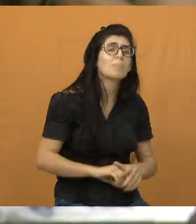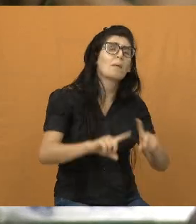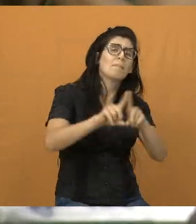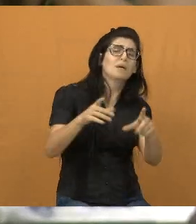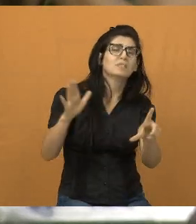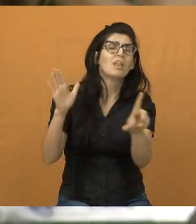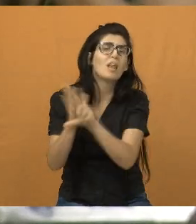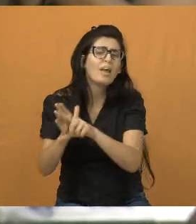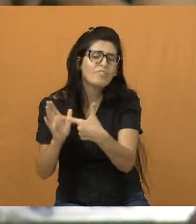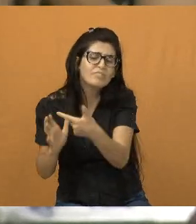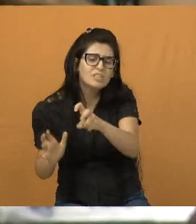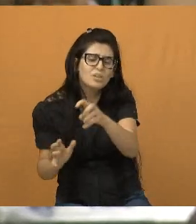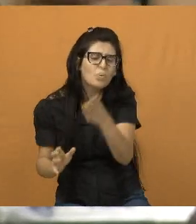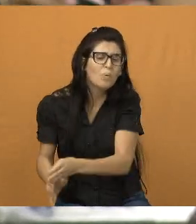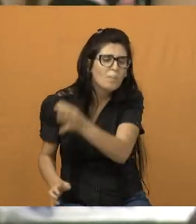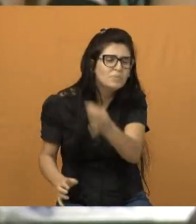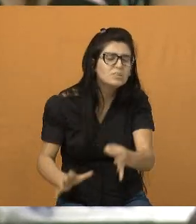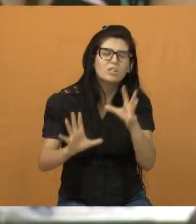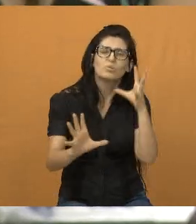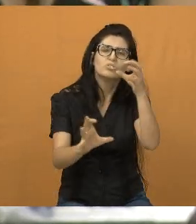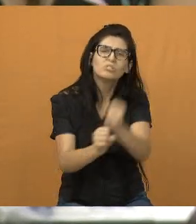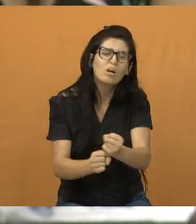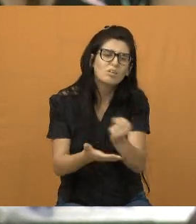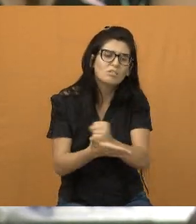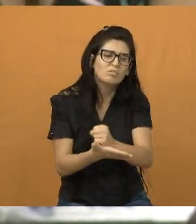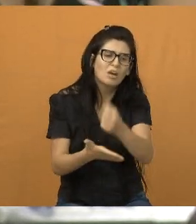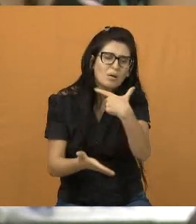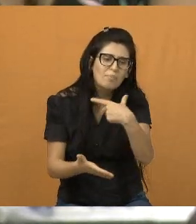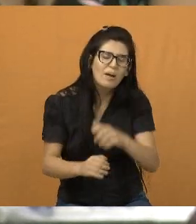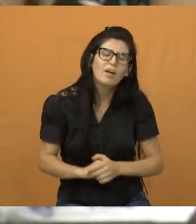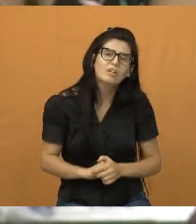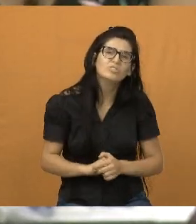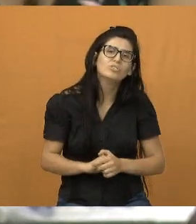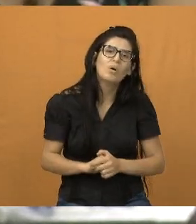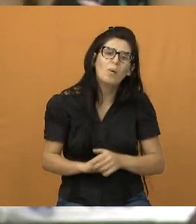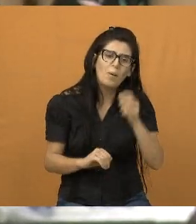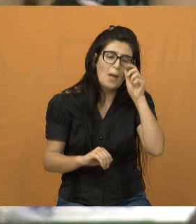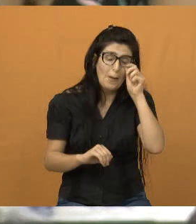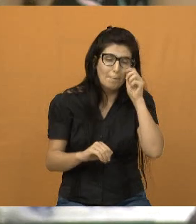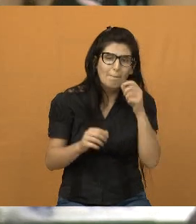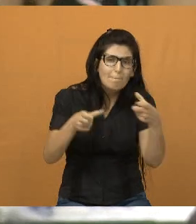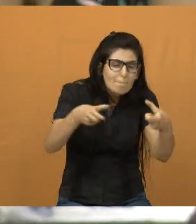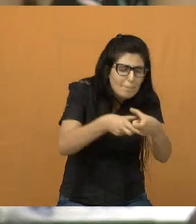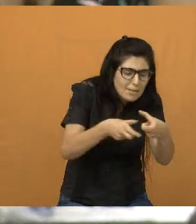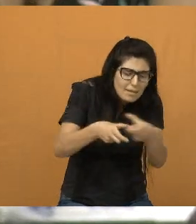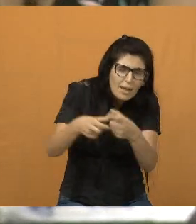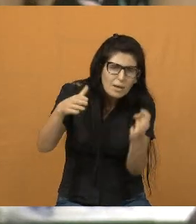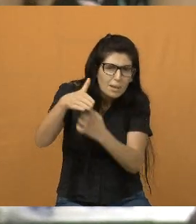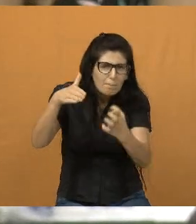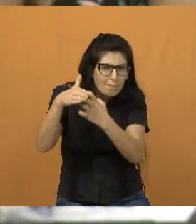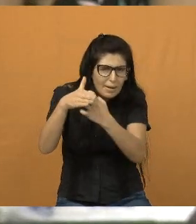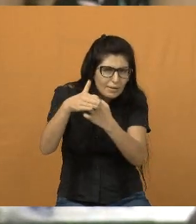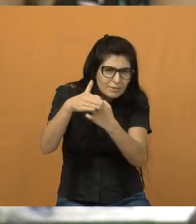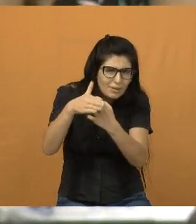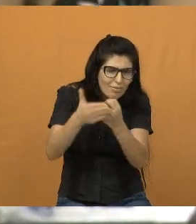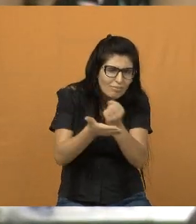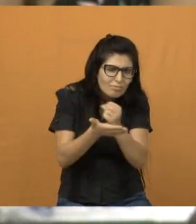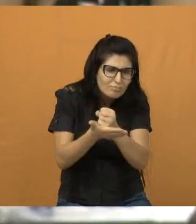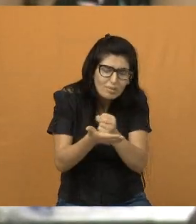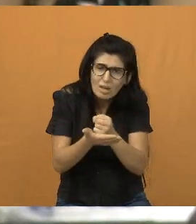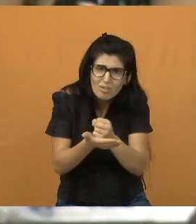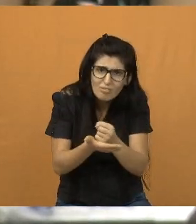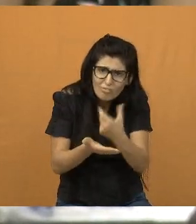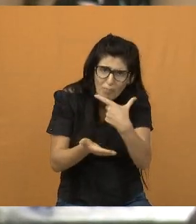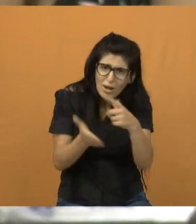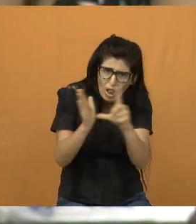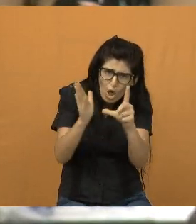25% da totalidade dos remédios que nós temos na mão de pequenas empresas farmacêuticas, que são farmácias.